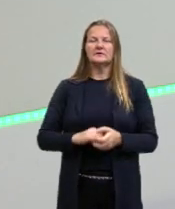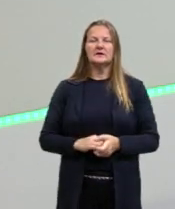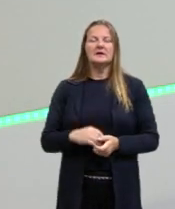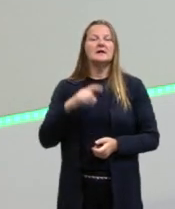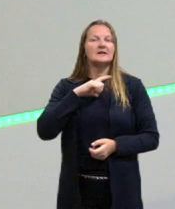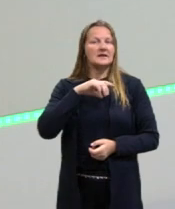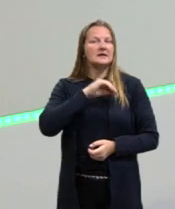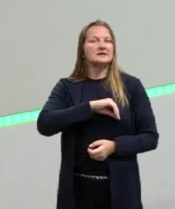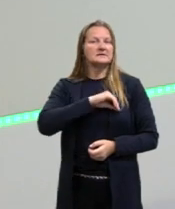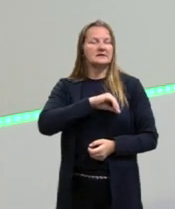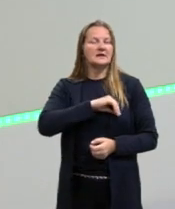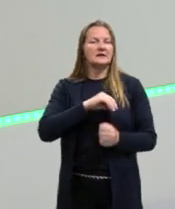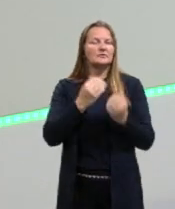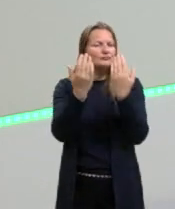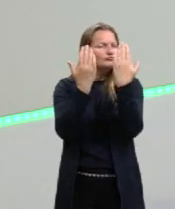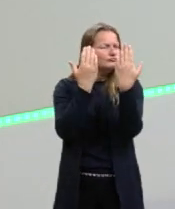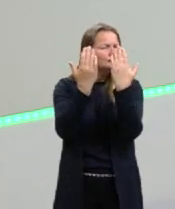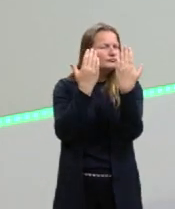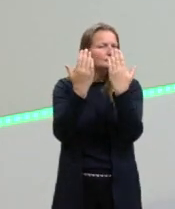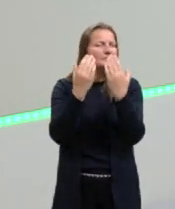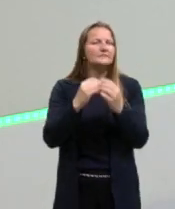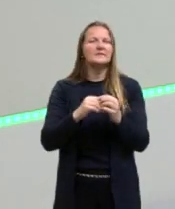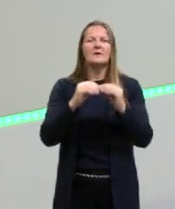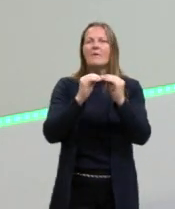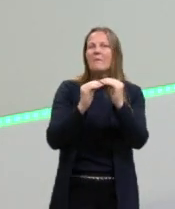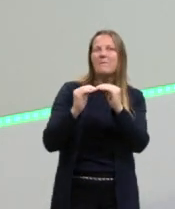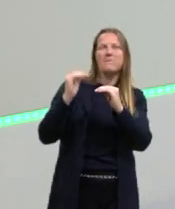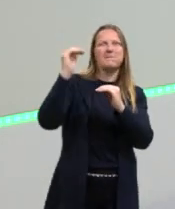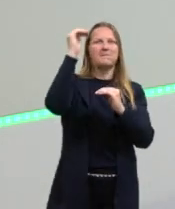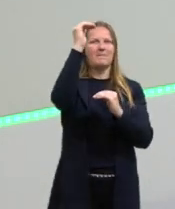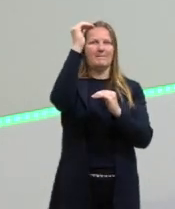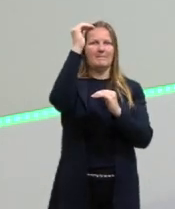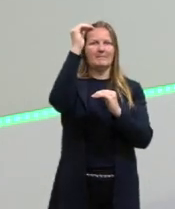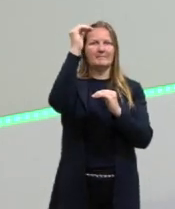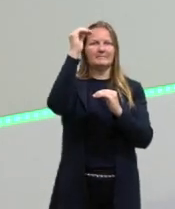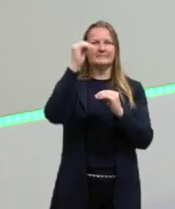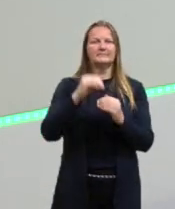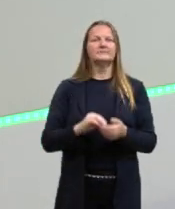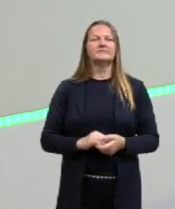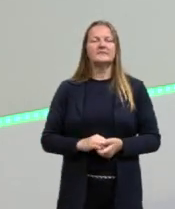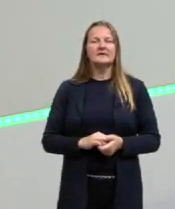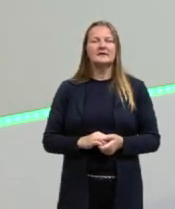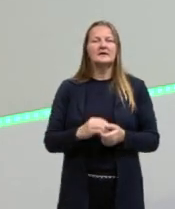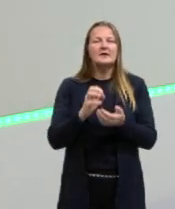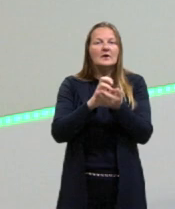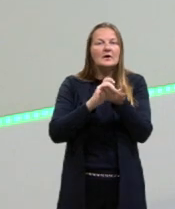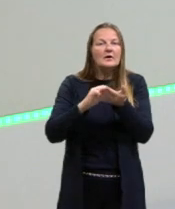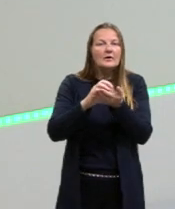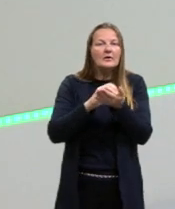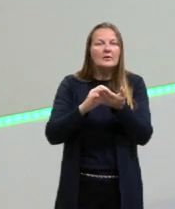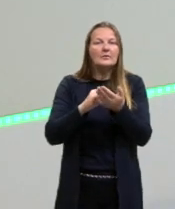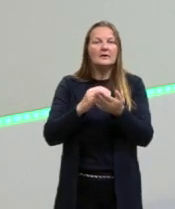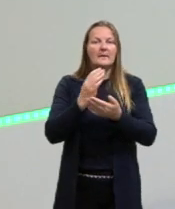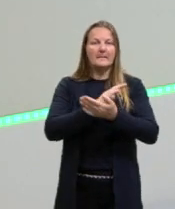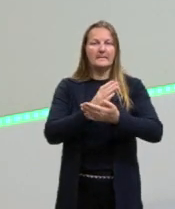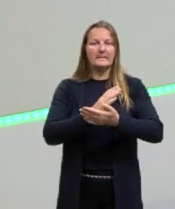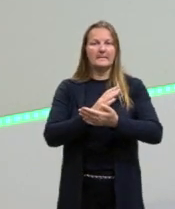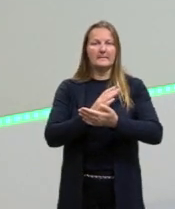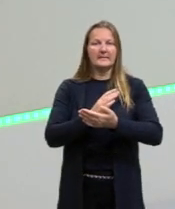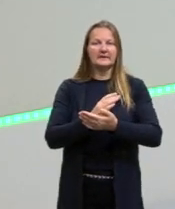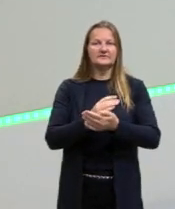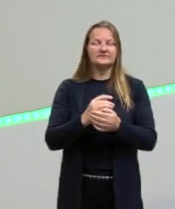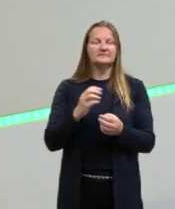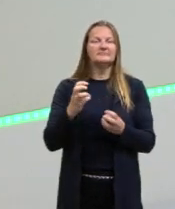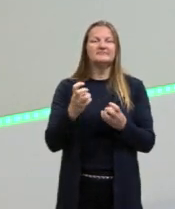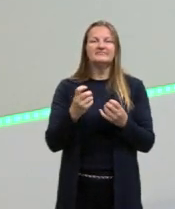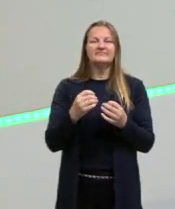ali para comparar que vão ser muito distantes né então quando a gente calcula uma média acima desses